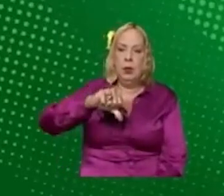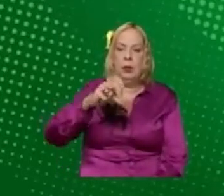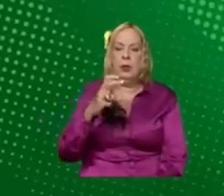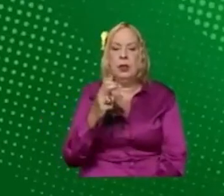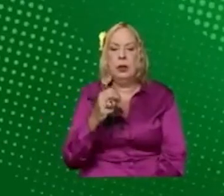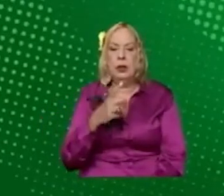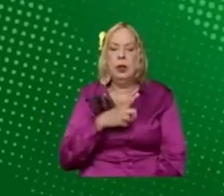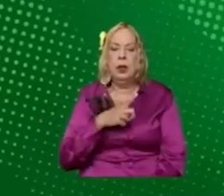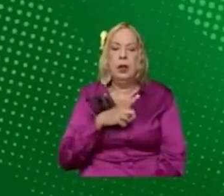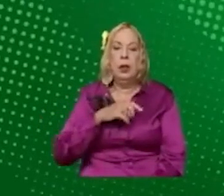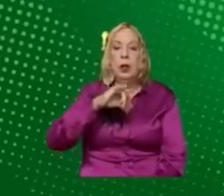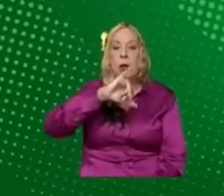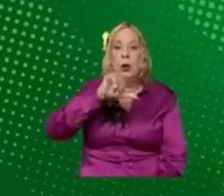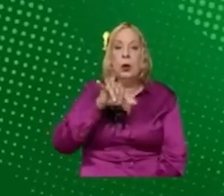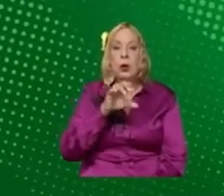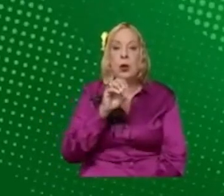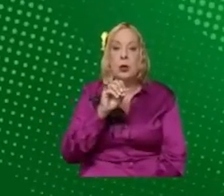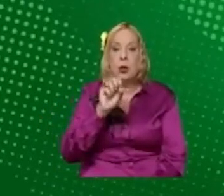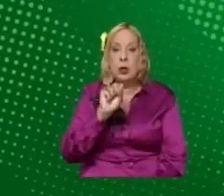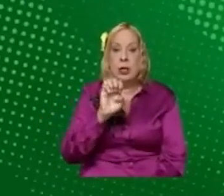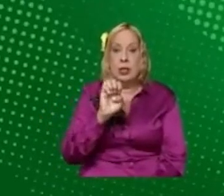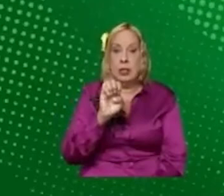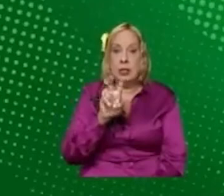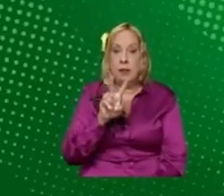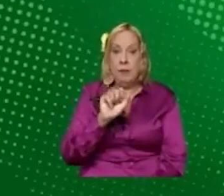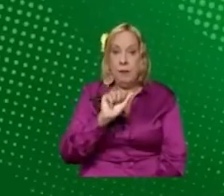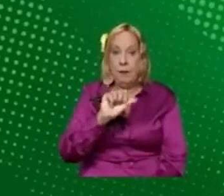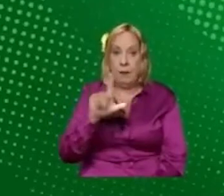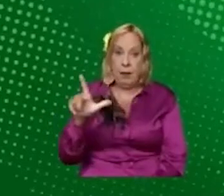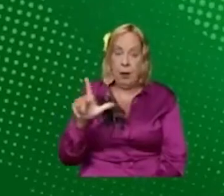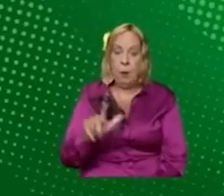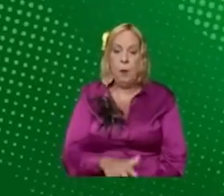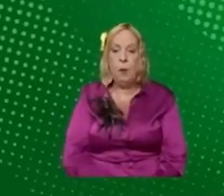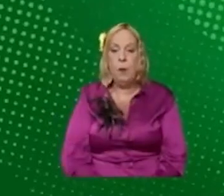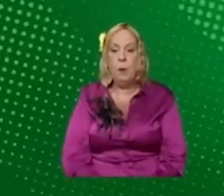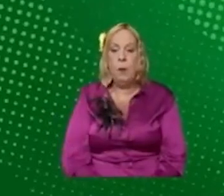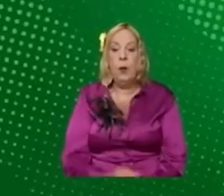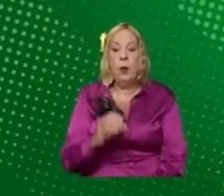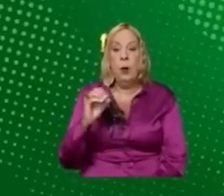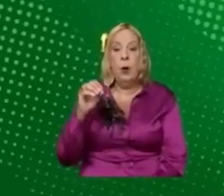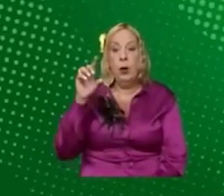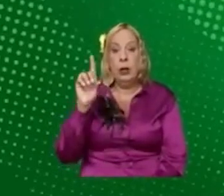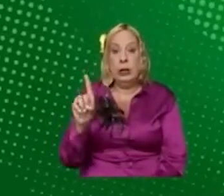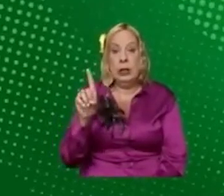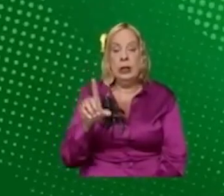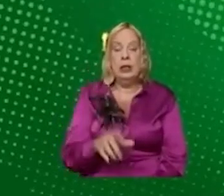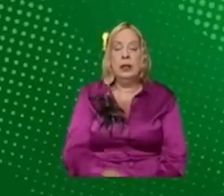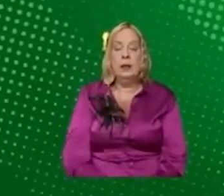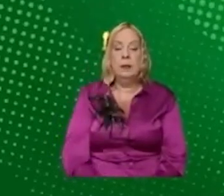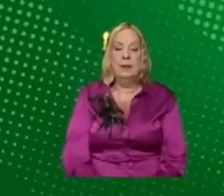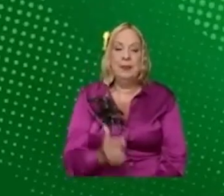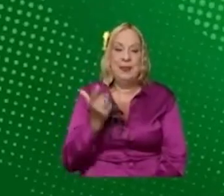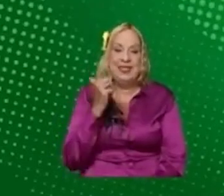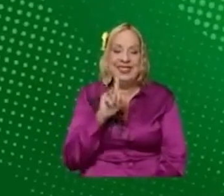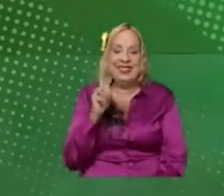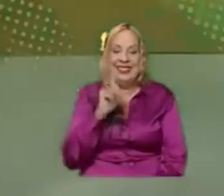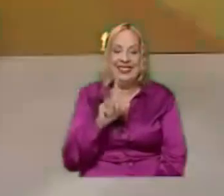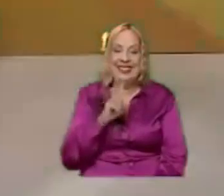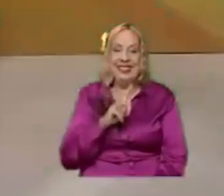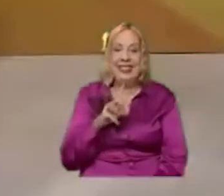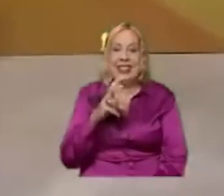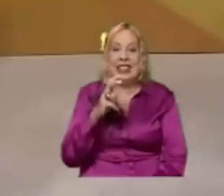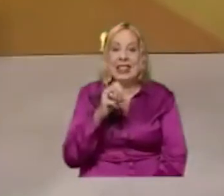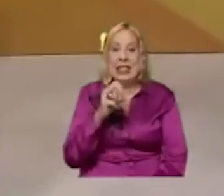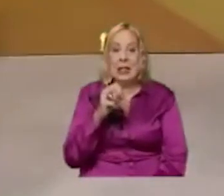622950, o Joseval, meu querido, Adilson foi pé quente, a regional Orlando Dantas, R$500 pra você, chegou